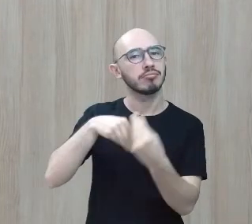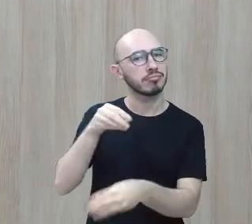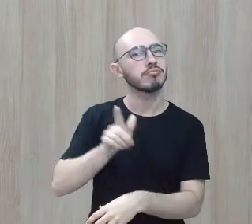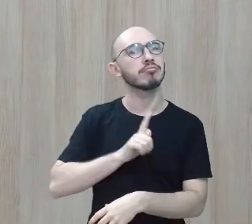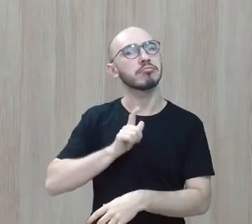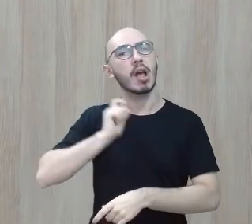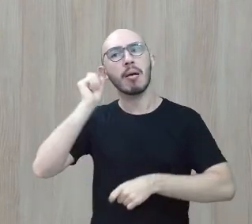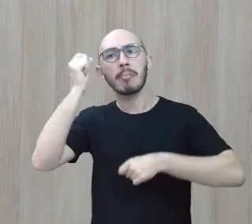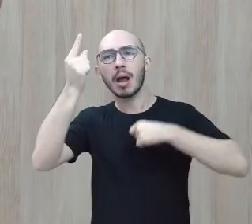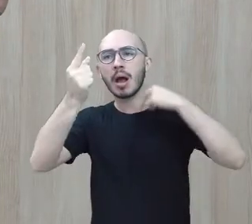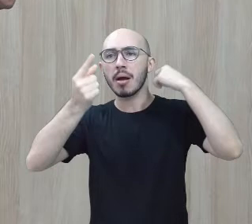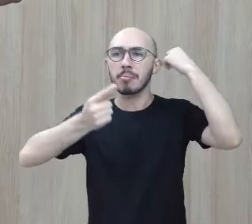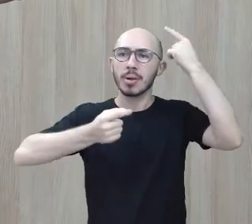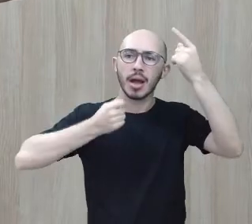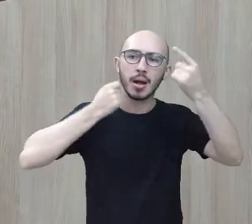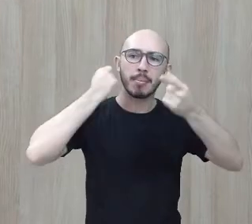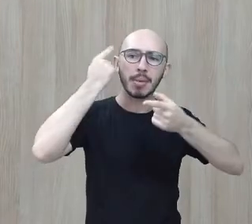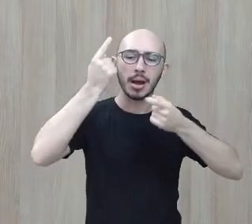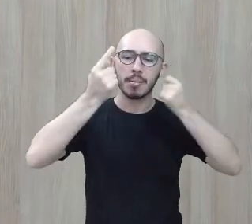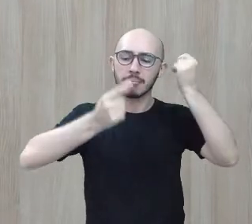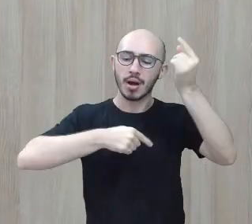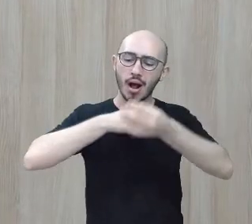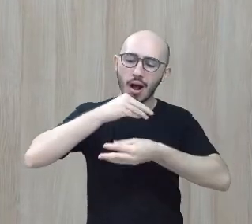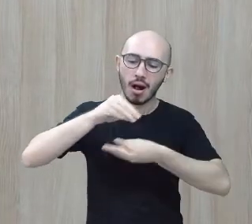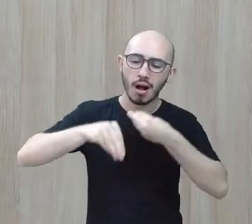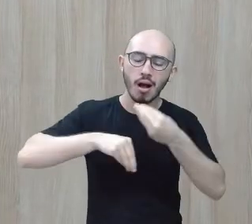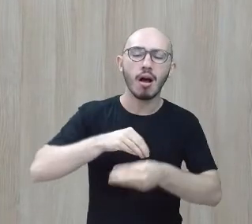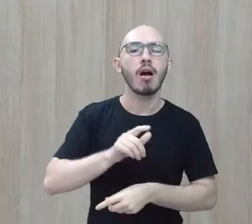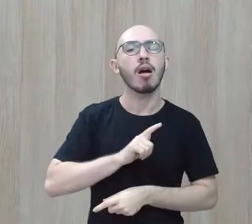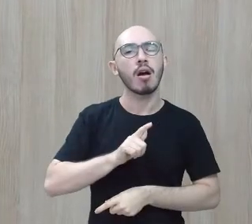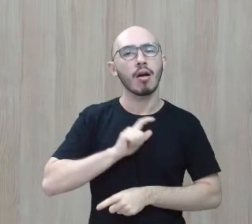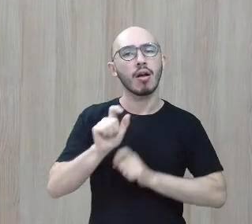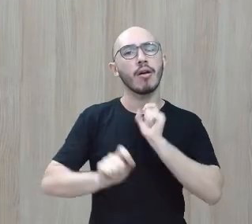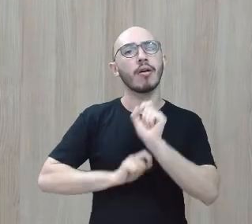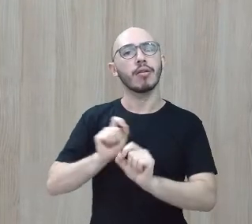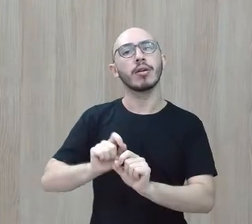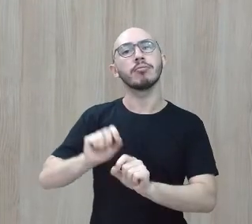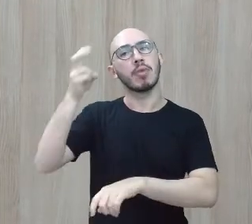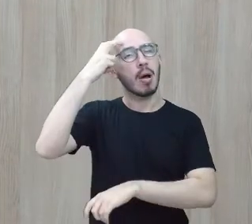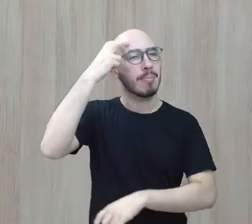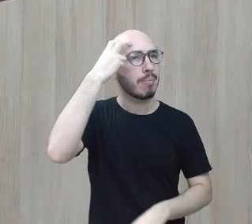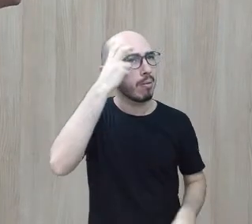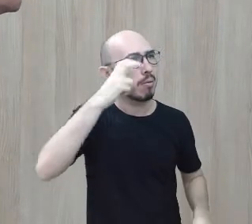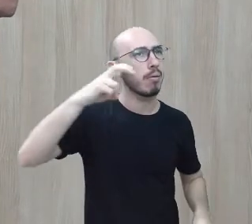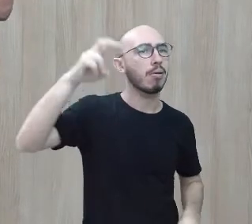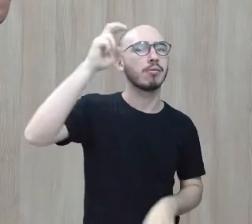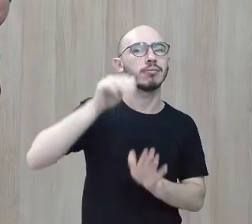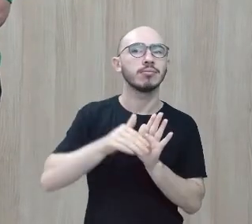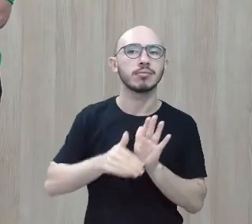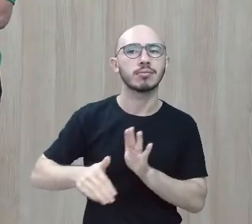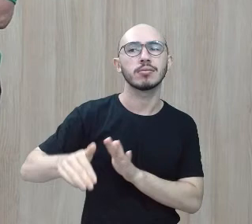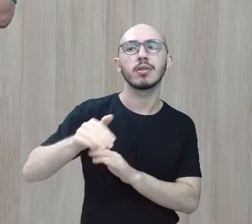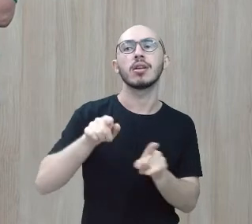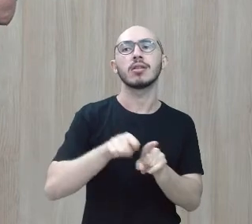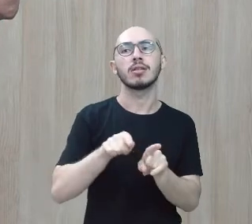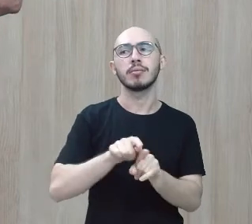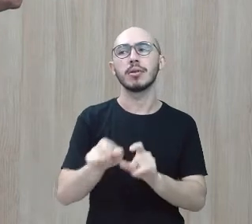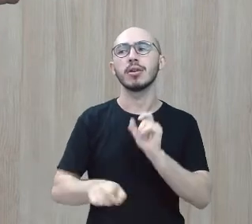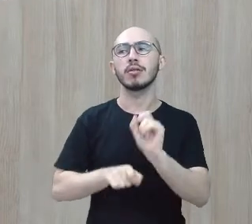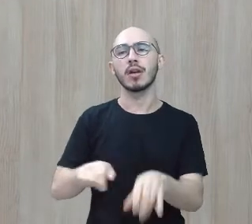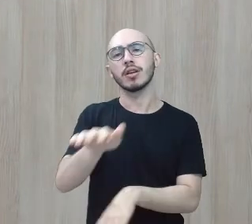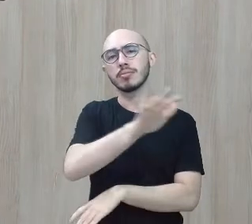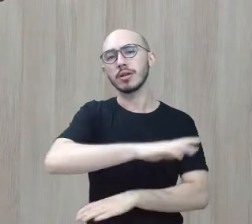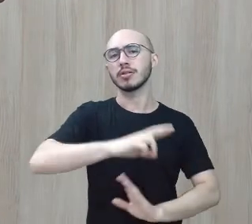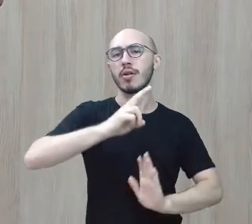suas ideias, e aí ao mesmo tempo que ele alcança o intelectual sofisticado, ele também alcança